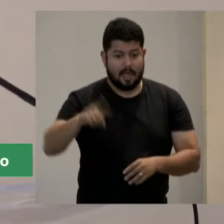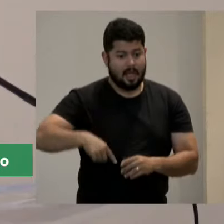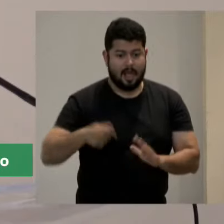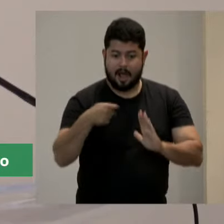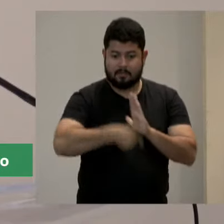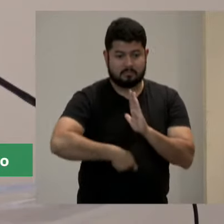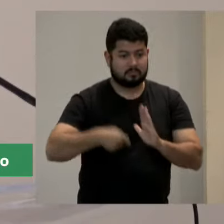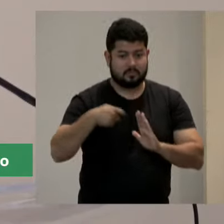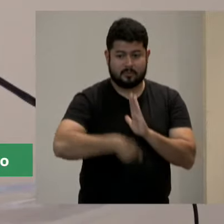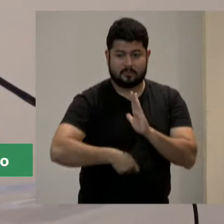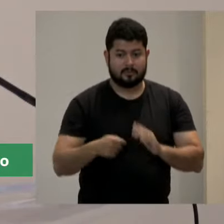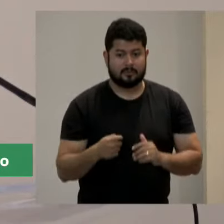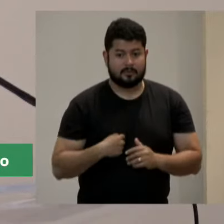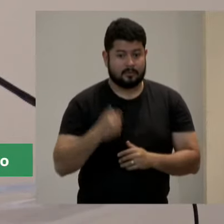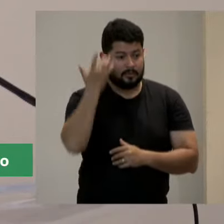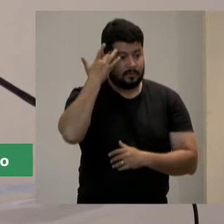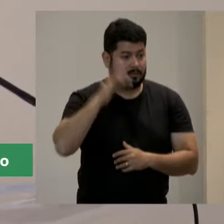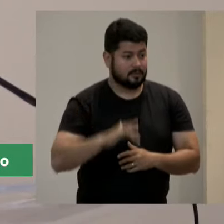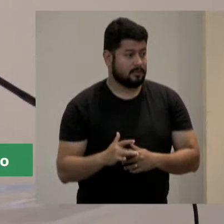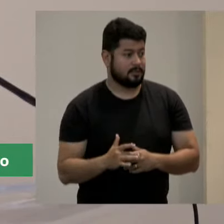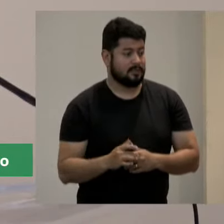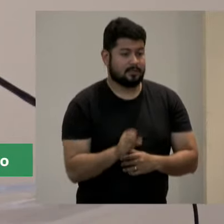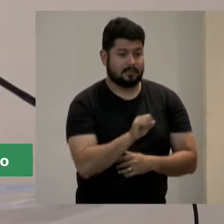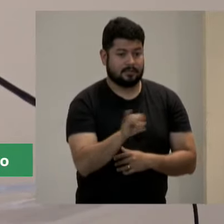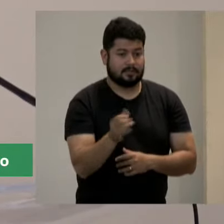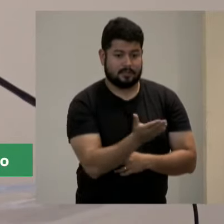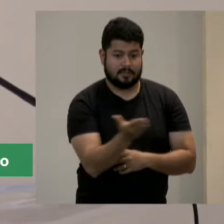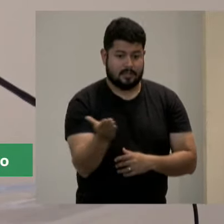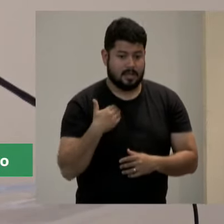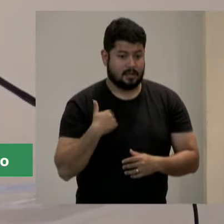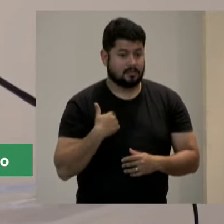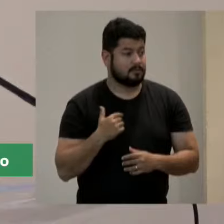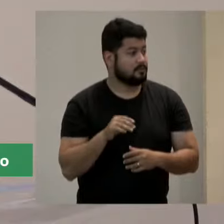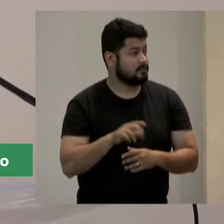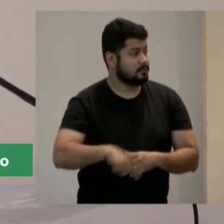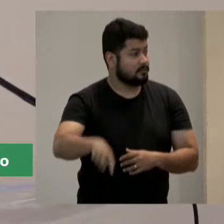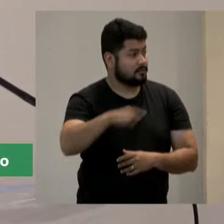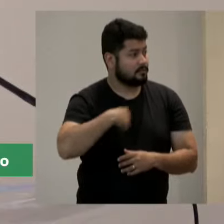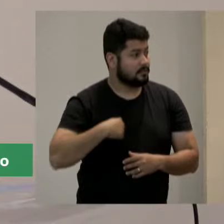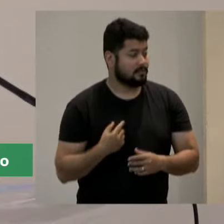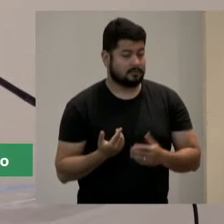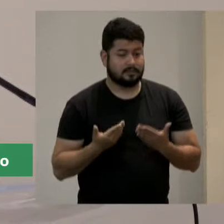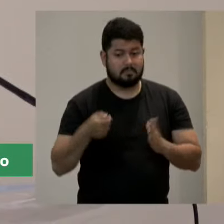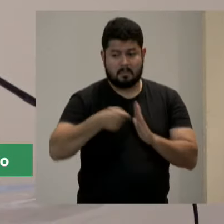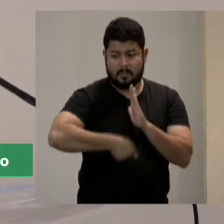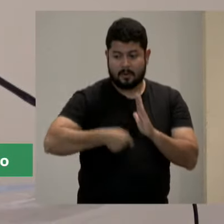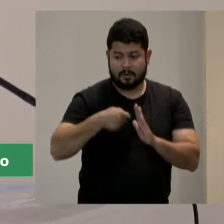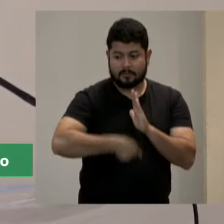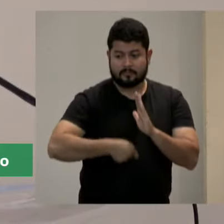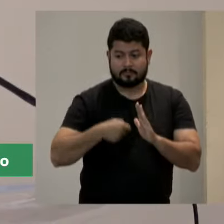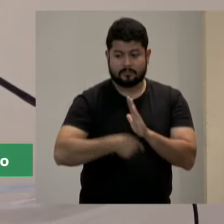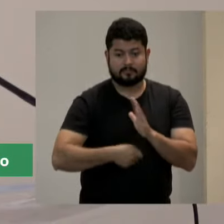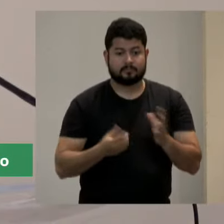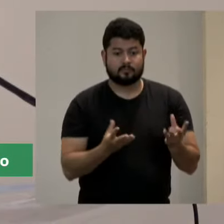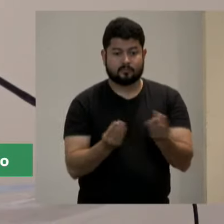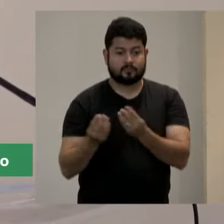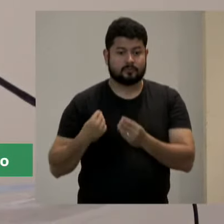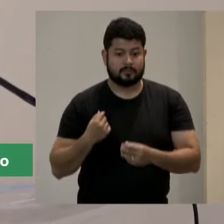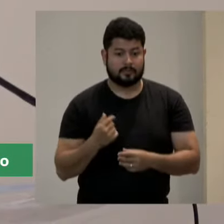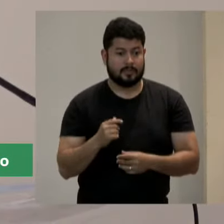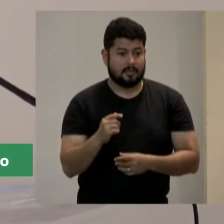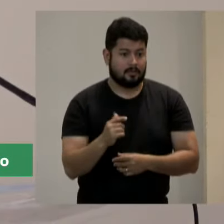gente, enquanto campo da educação, né, enquanto instituição educacional, está brigando muito para que a gente tenha de volta os